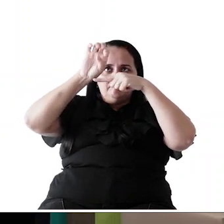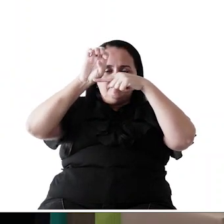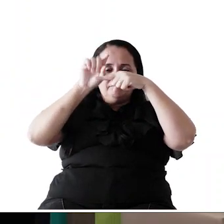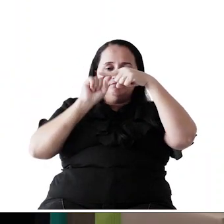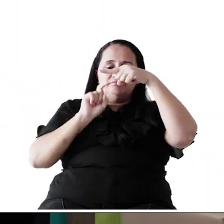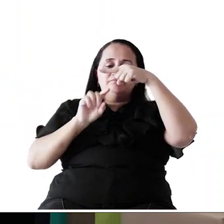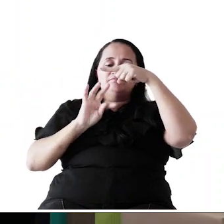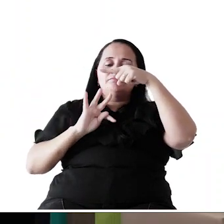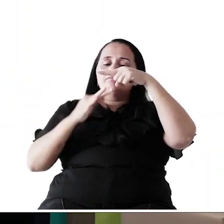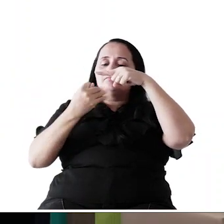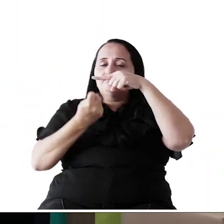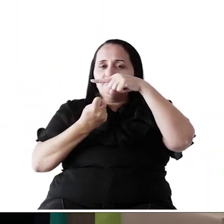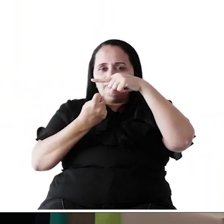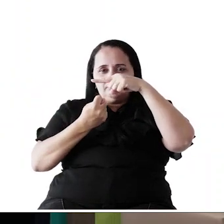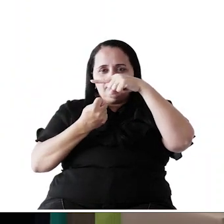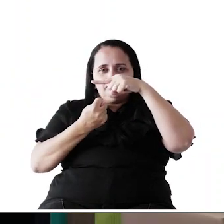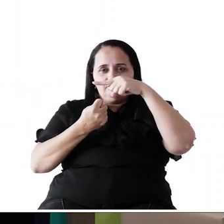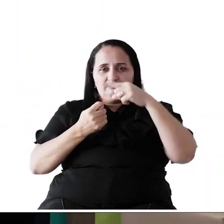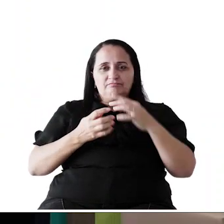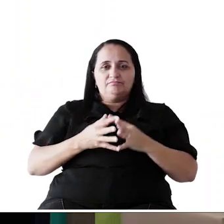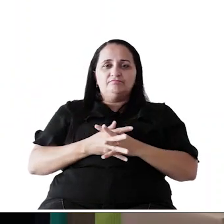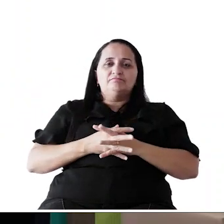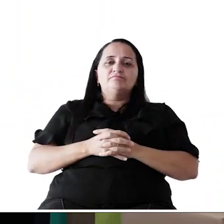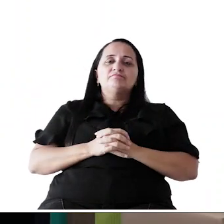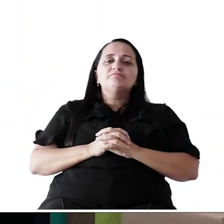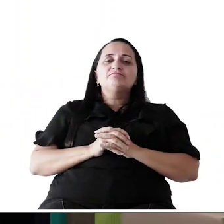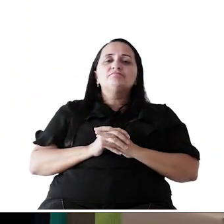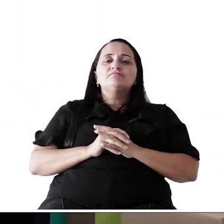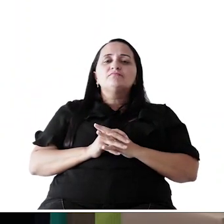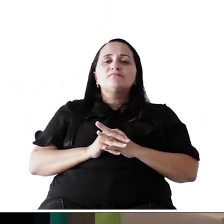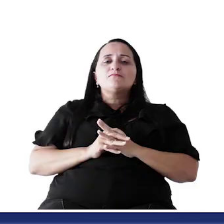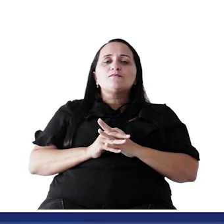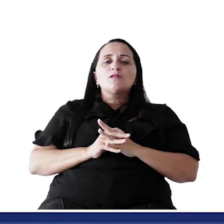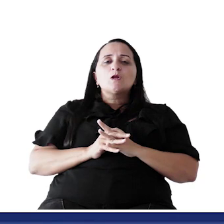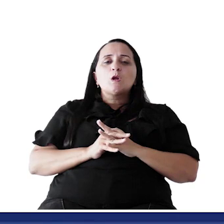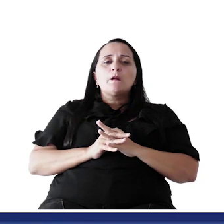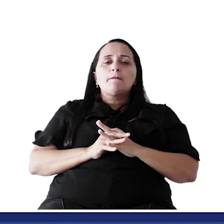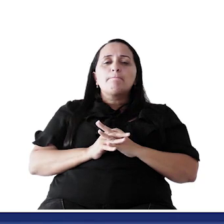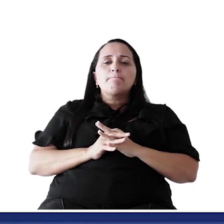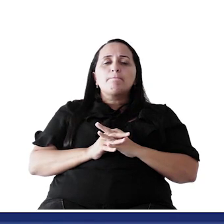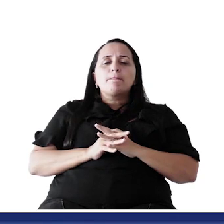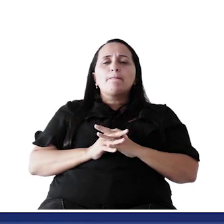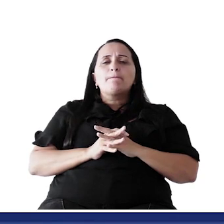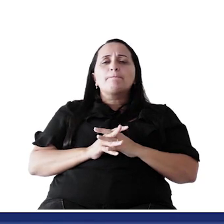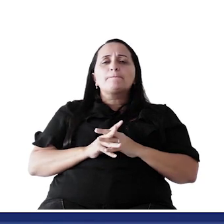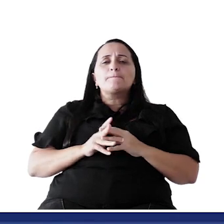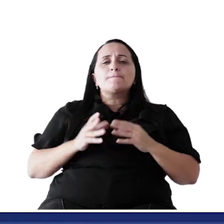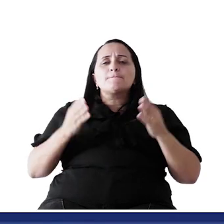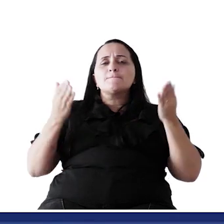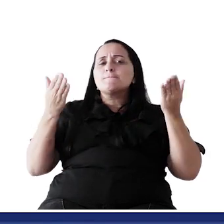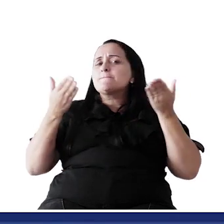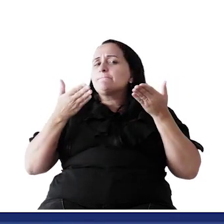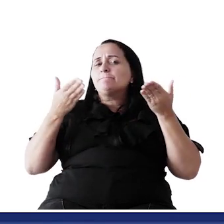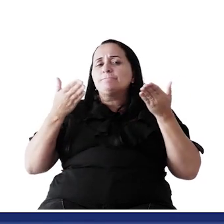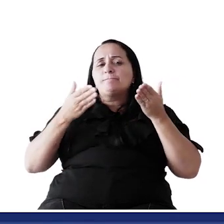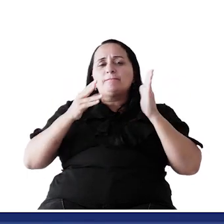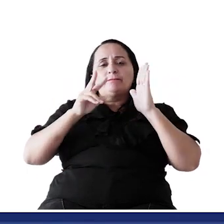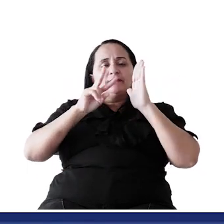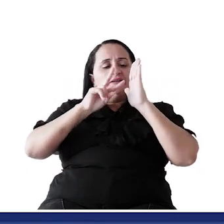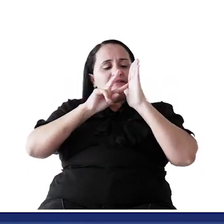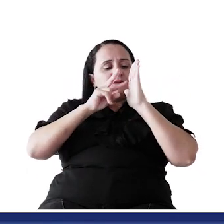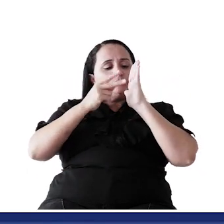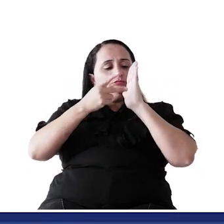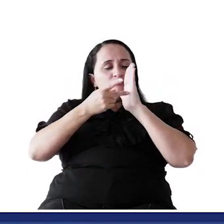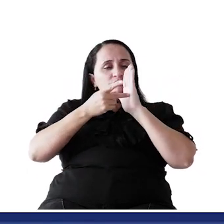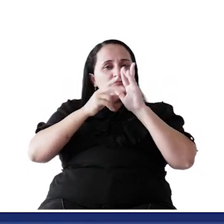um todo em partes iguais. Certo? Olha agora os significados diferentes